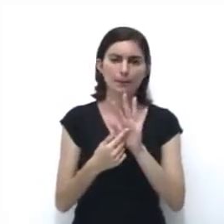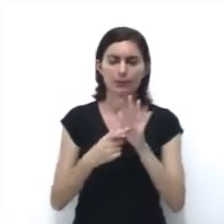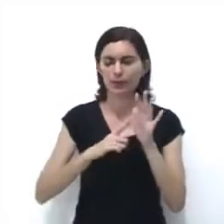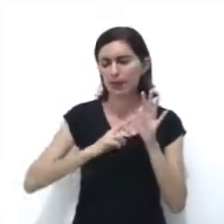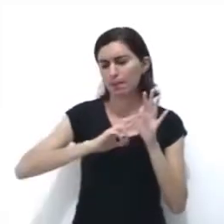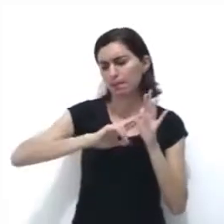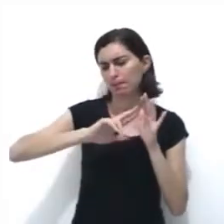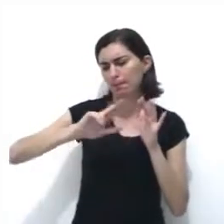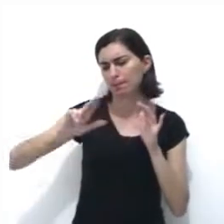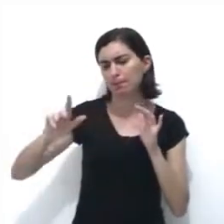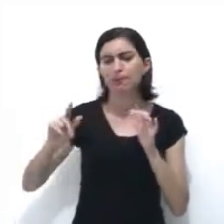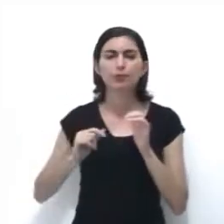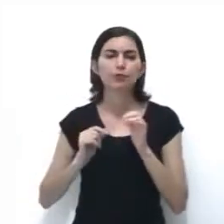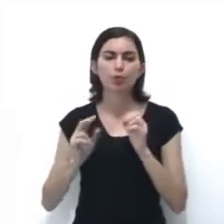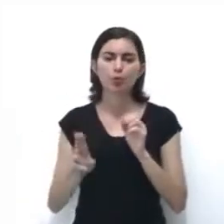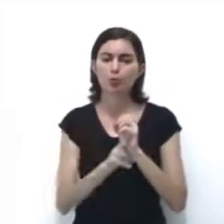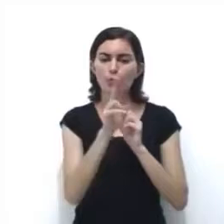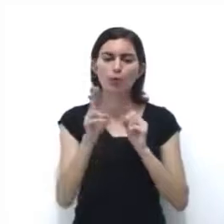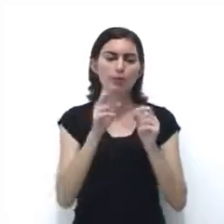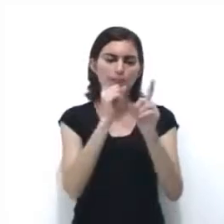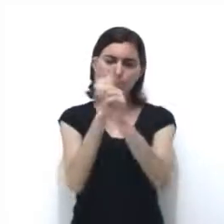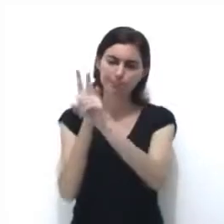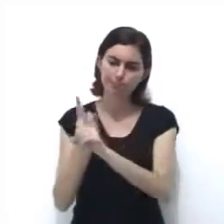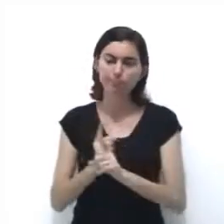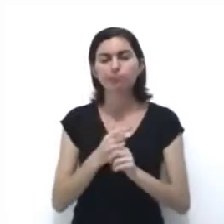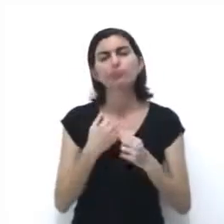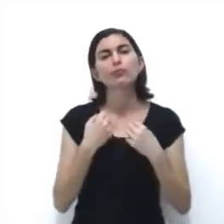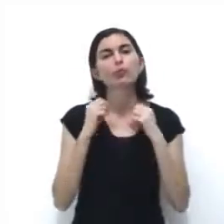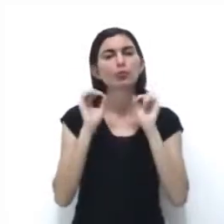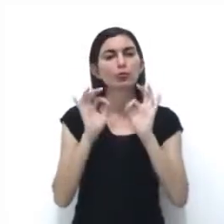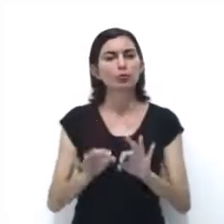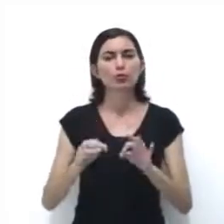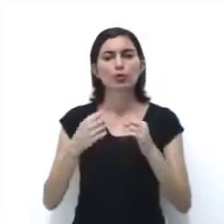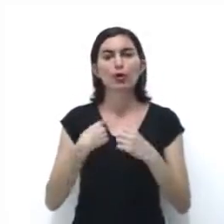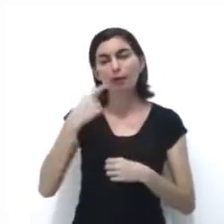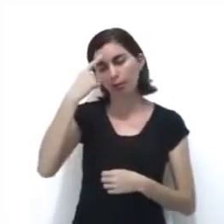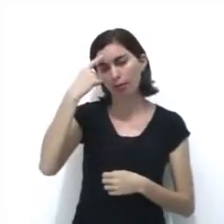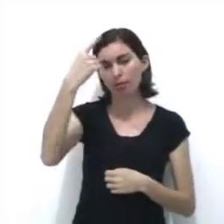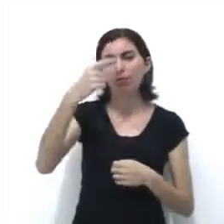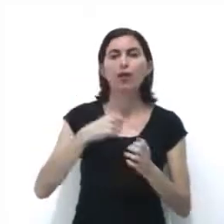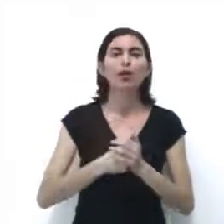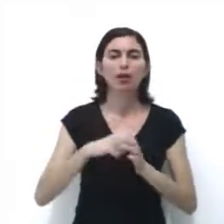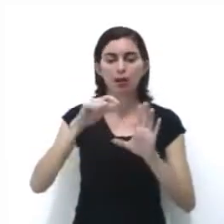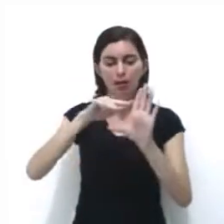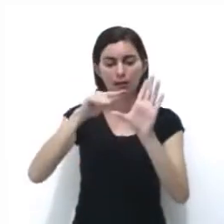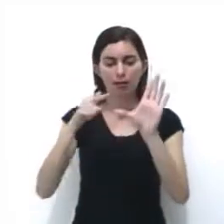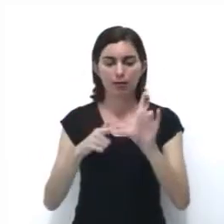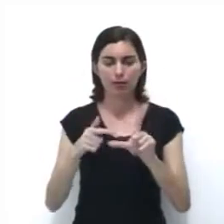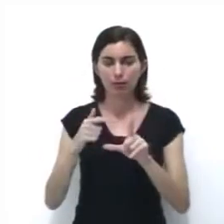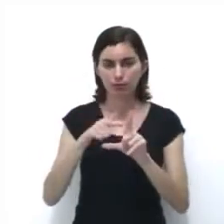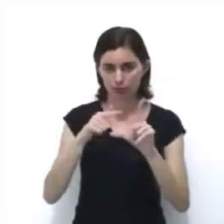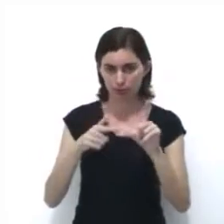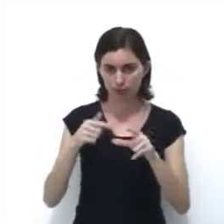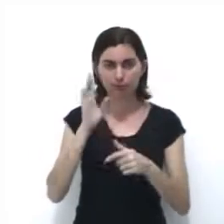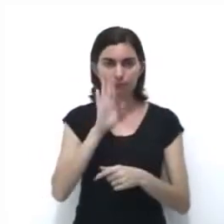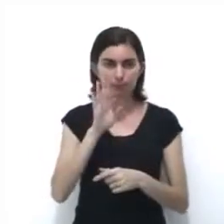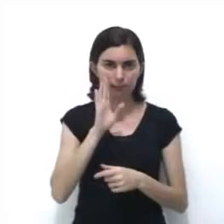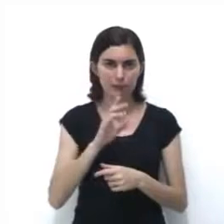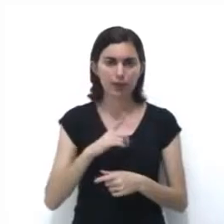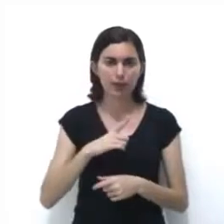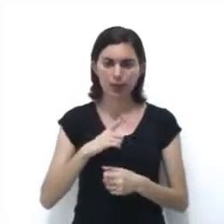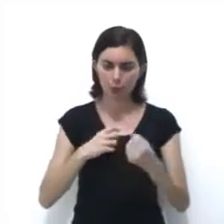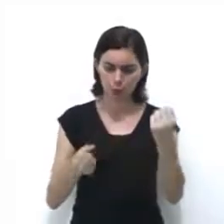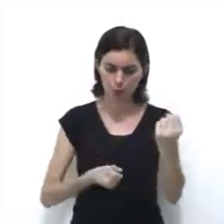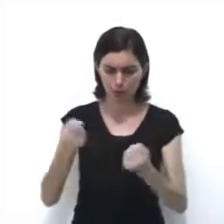tela, diversas situações onde você vai se deparar justamente com a ideia de ângulo. Legal. Então nós temos